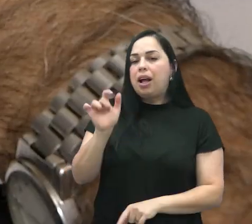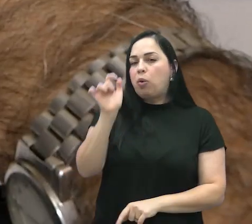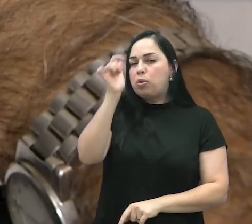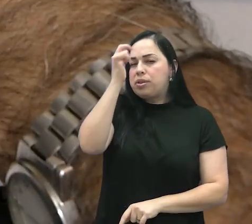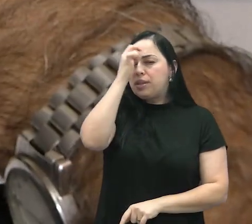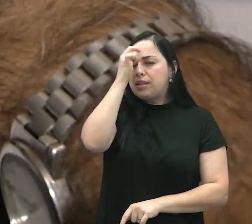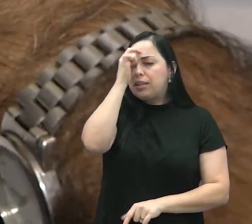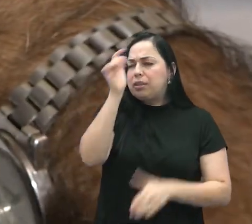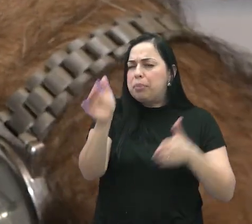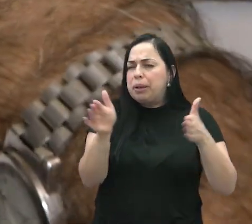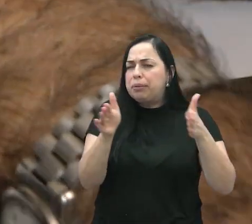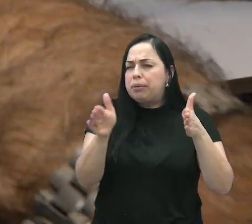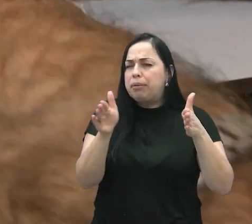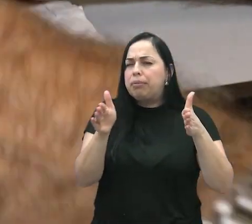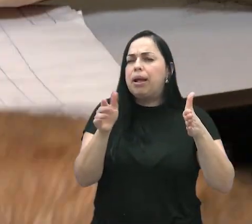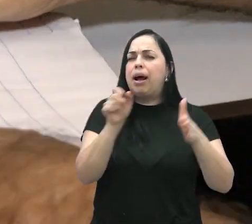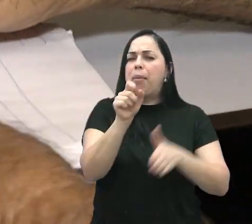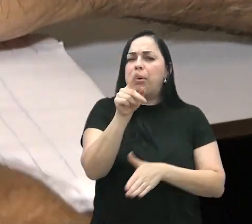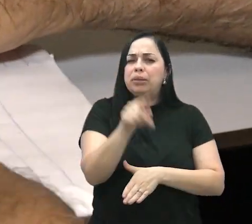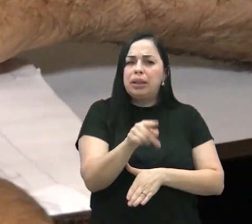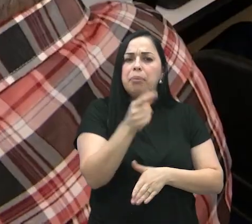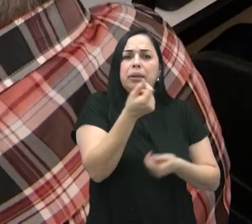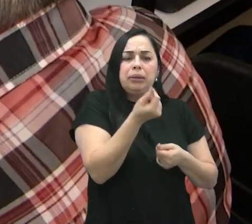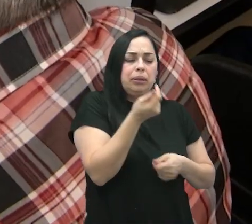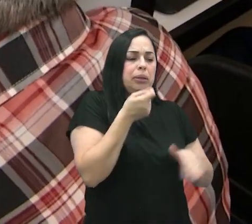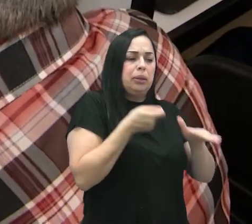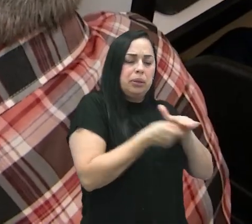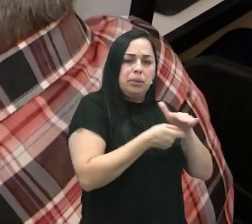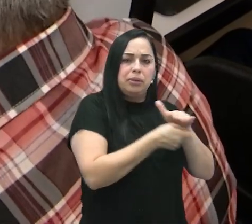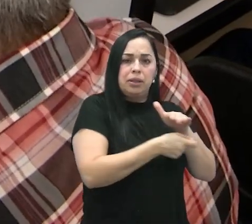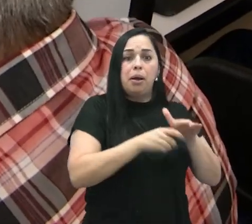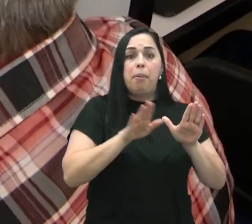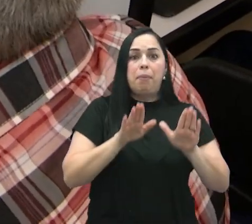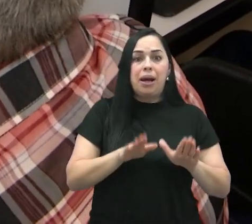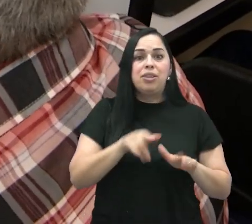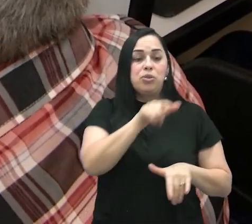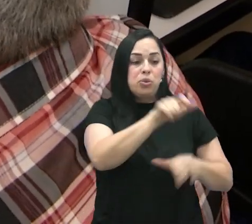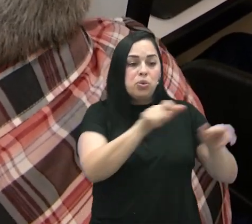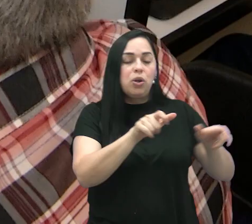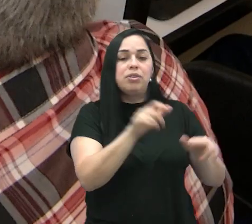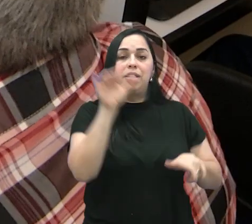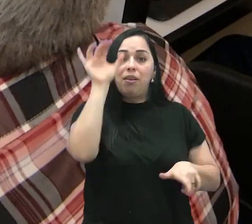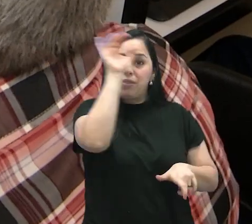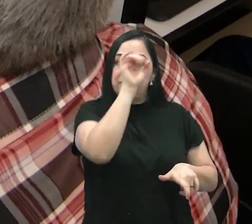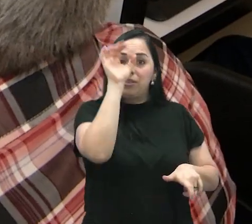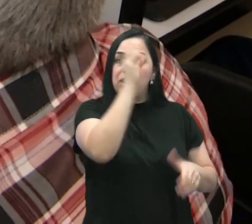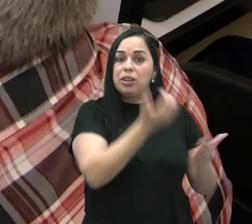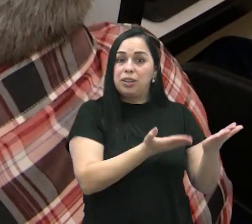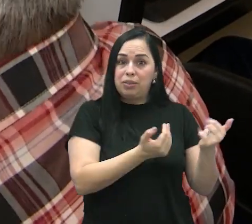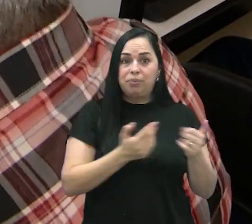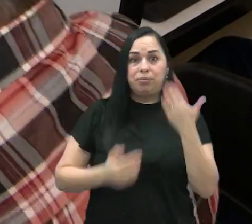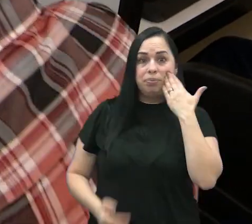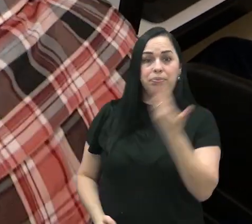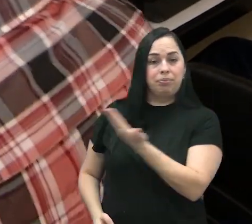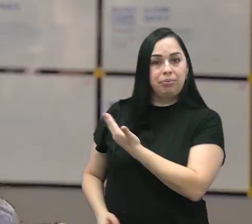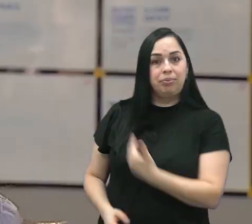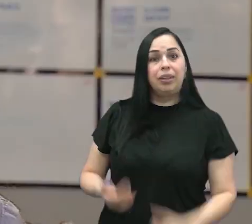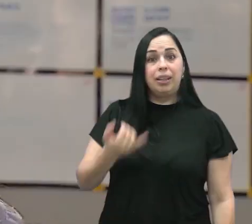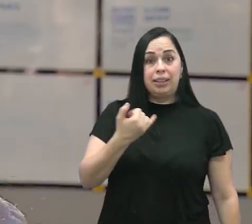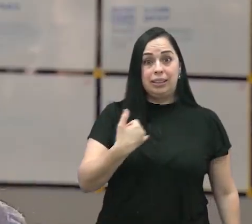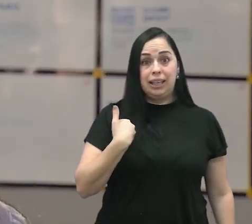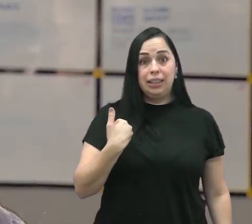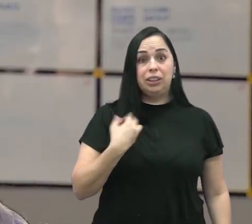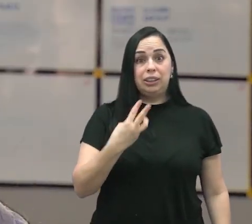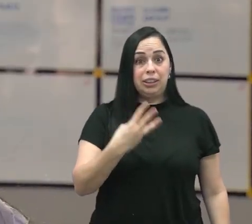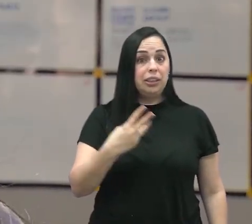A consciência sobre a renda na aposentadoria é importante e tem ganhado força entre os brasileiros mais jovens.